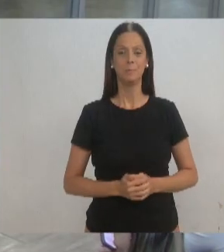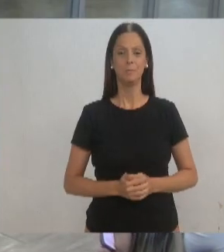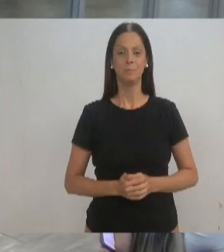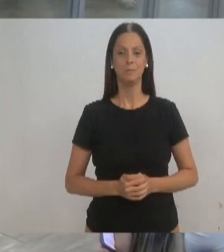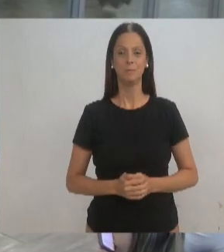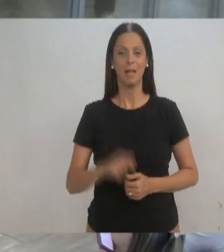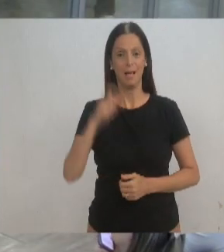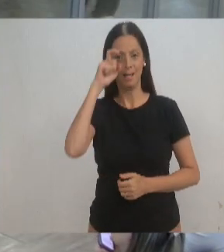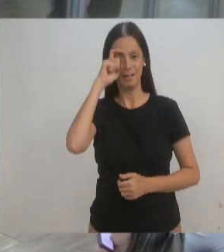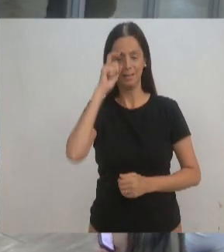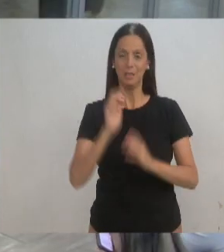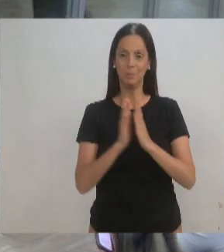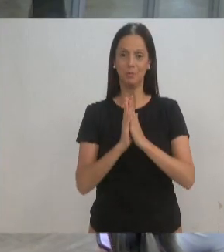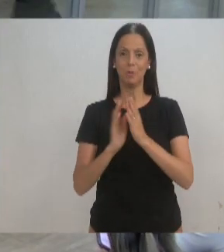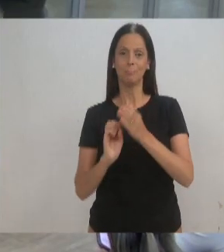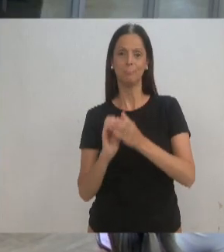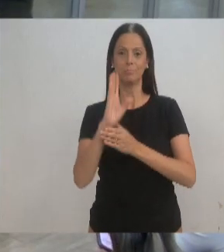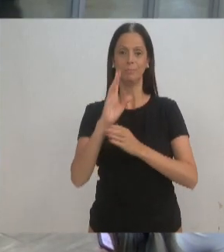Ari.